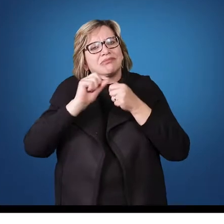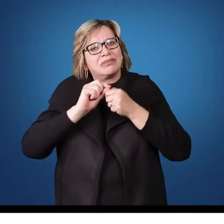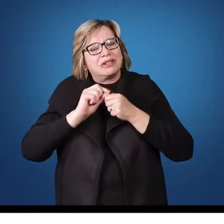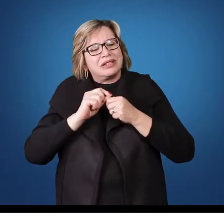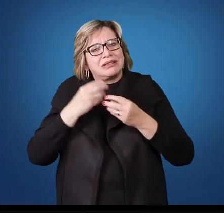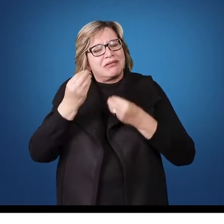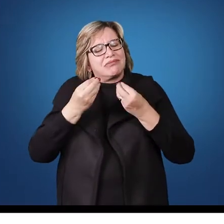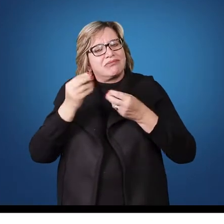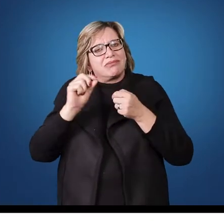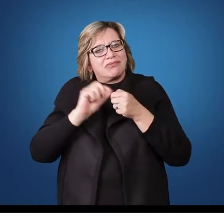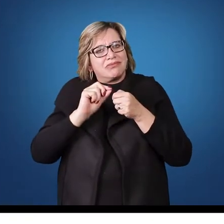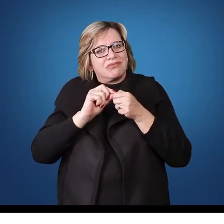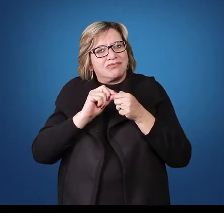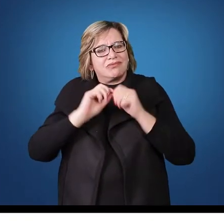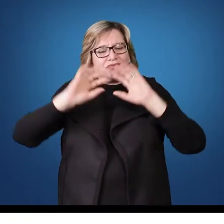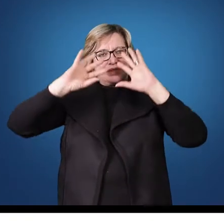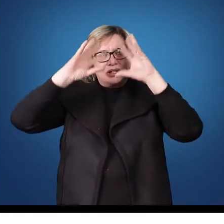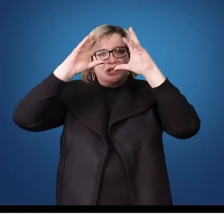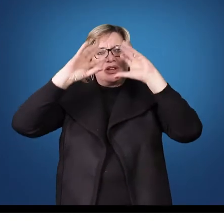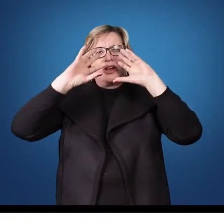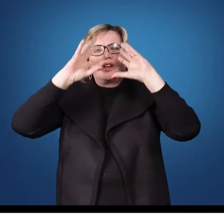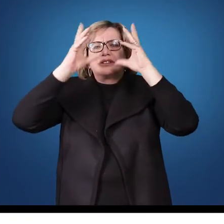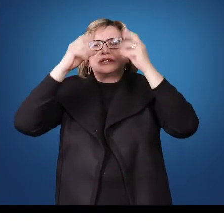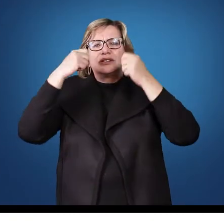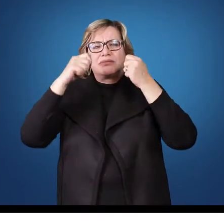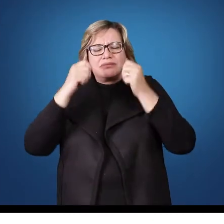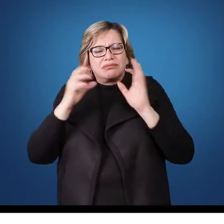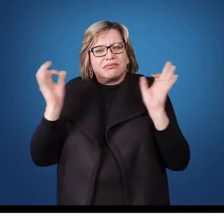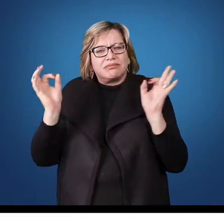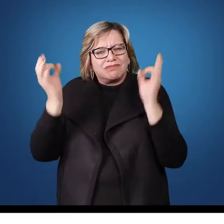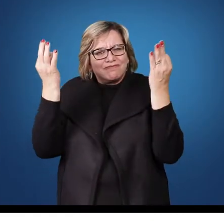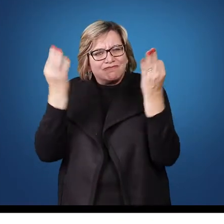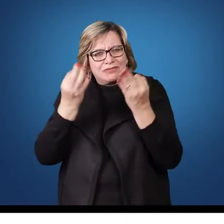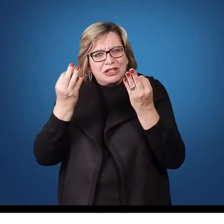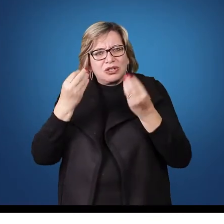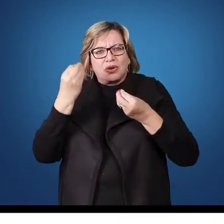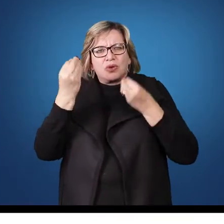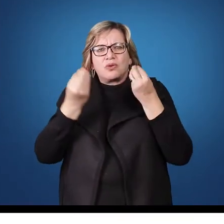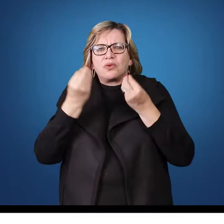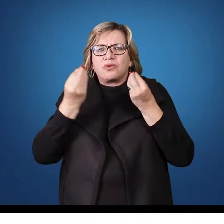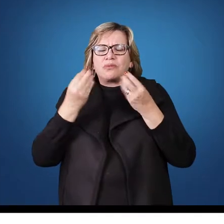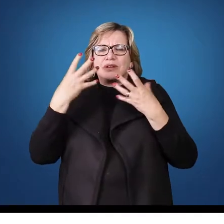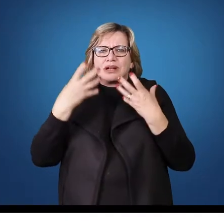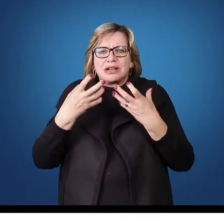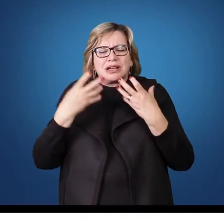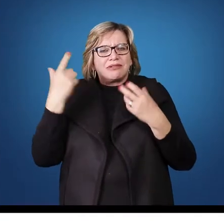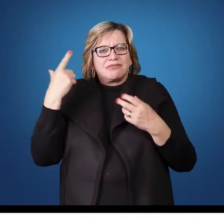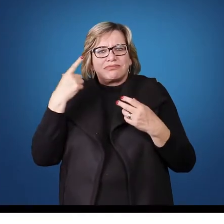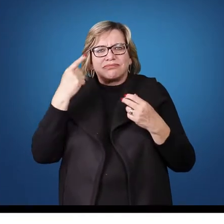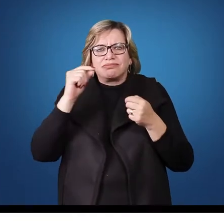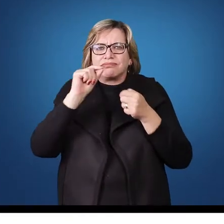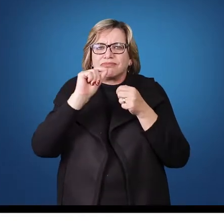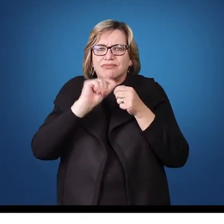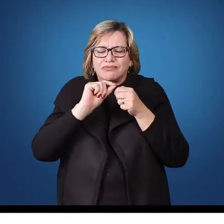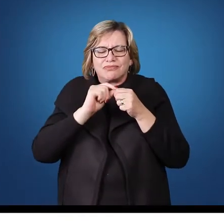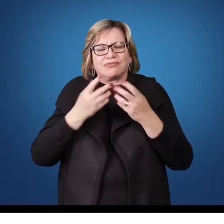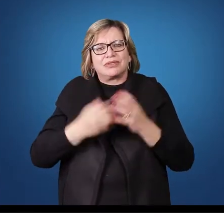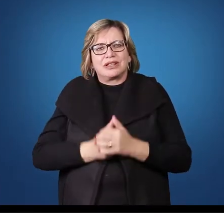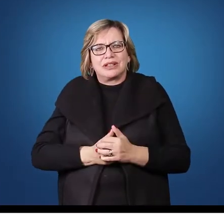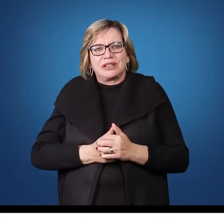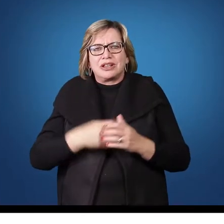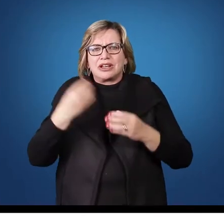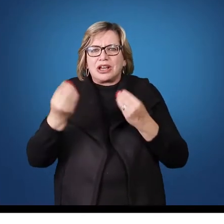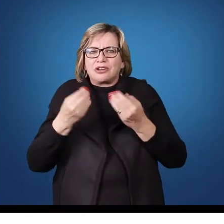a forma de executar esse toque, ela deve ser dirigida aonde eu quero buscar essa função do jogo. Então, partindo do